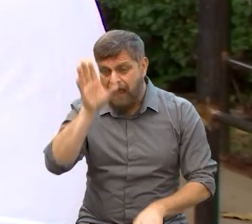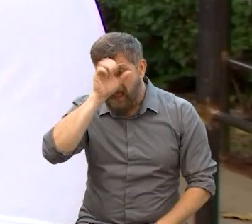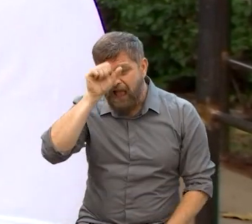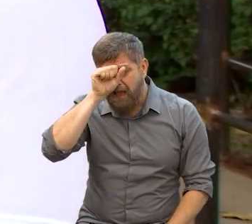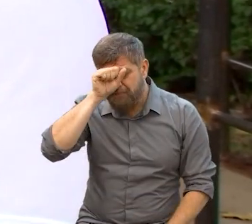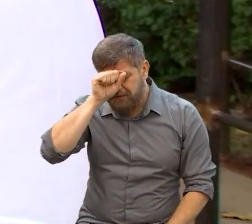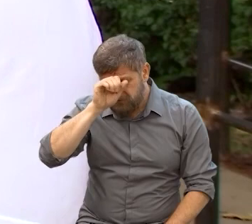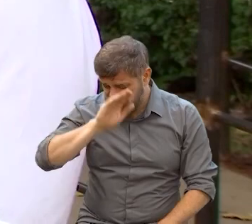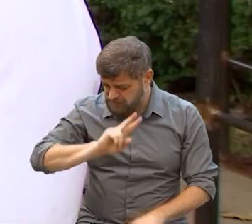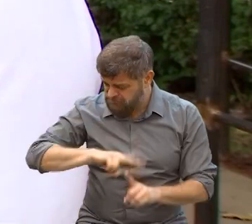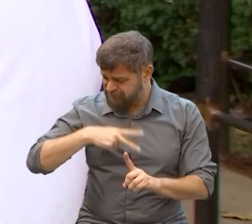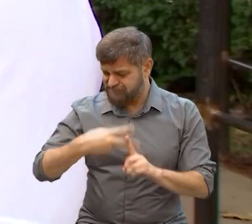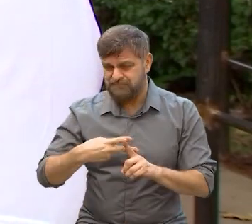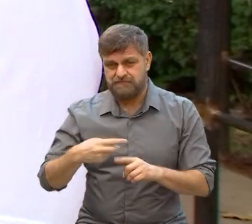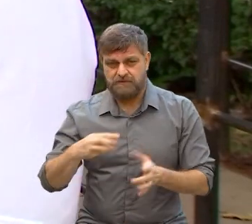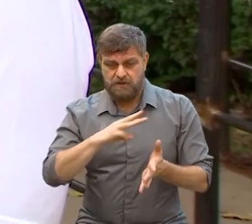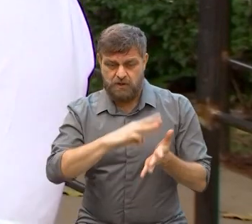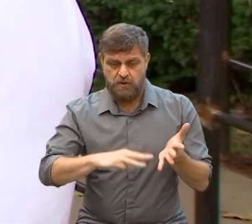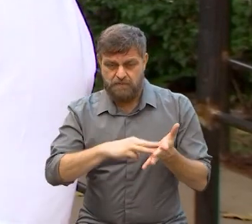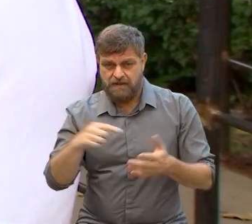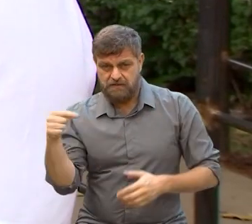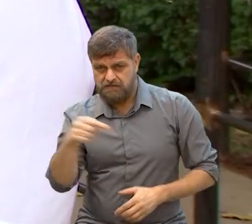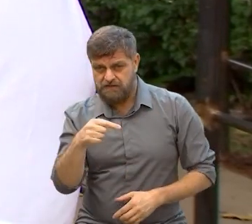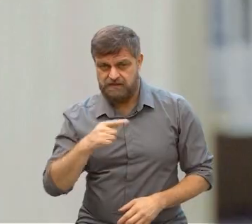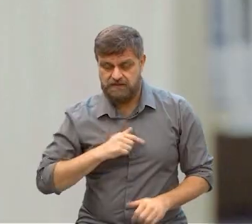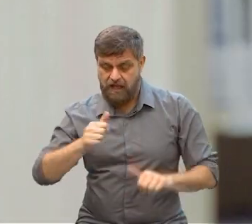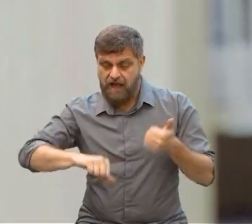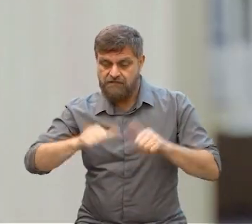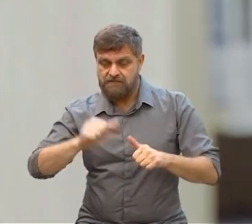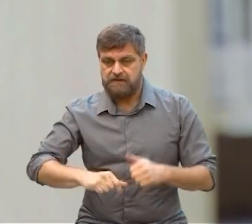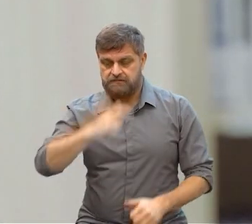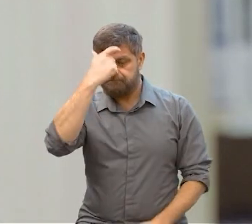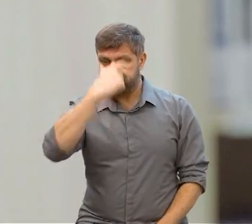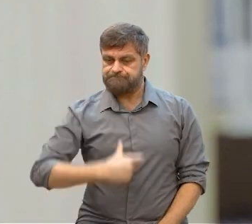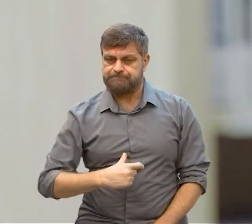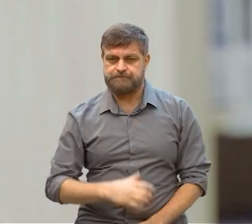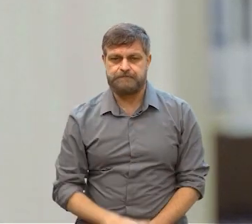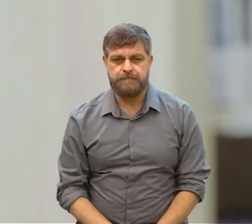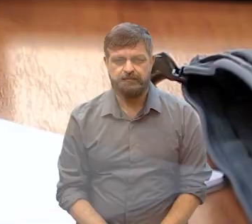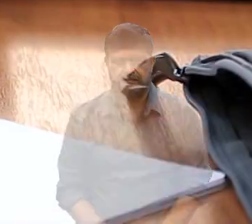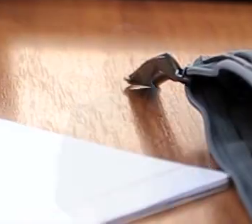com o método que eles estão passando para a gente.